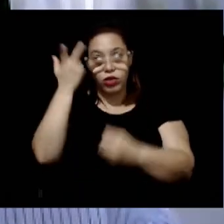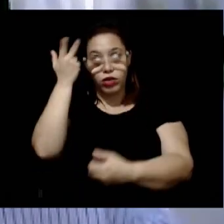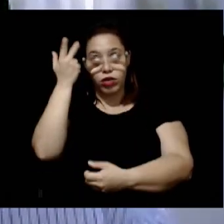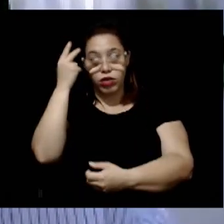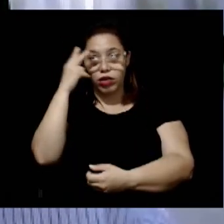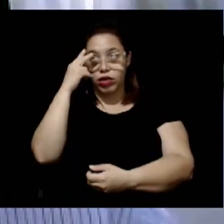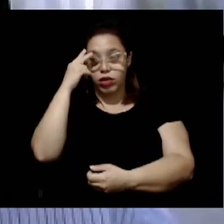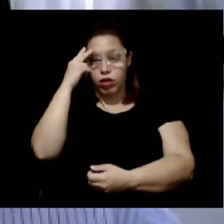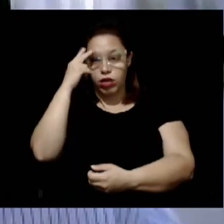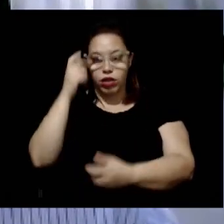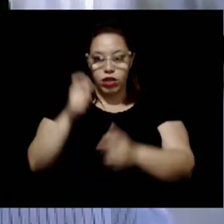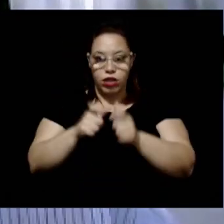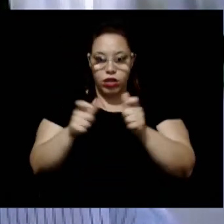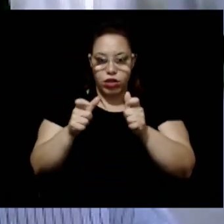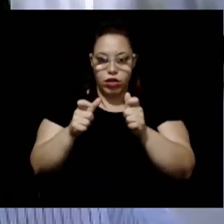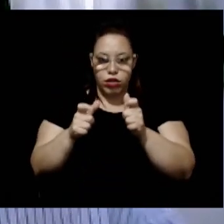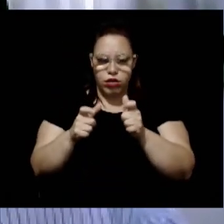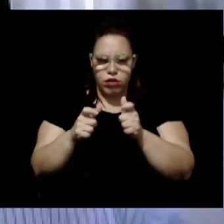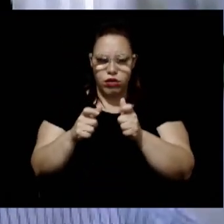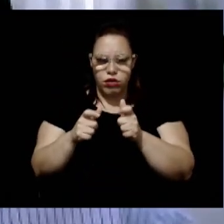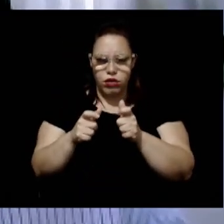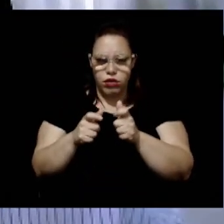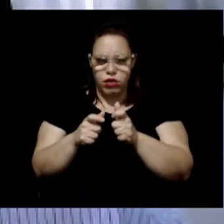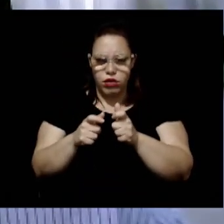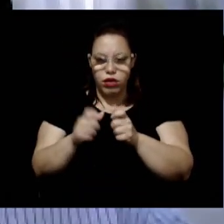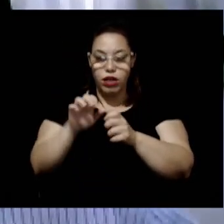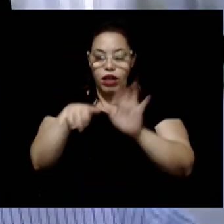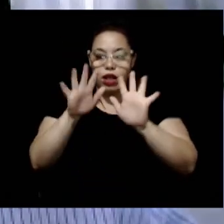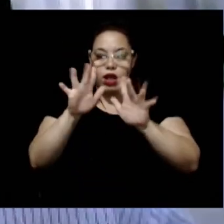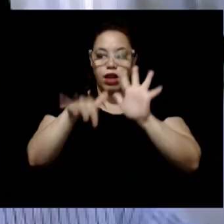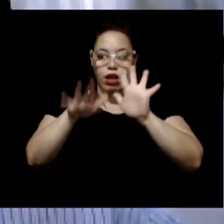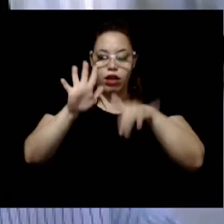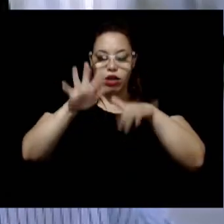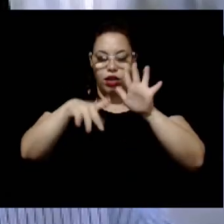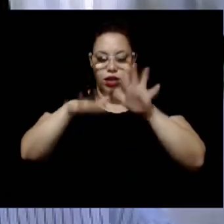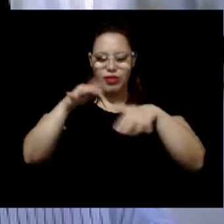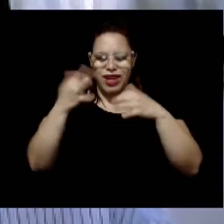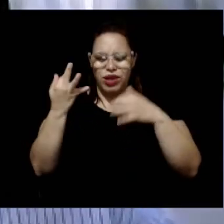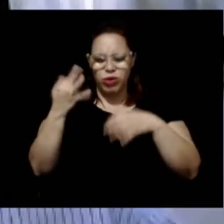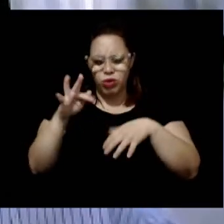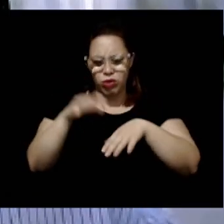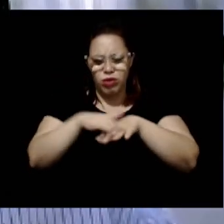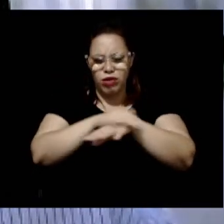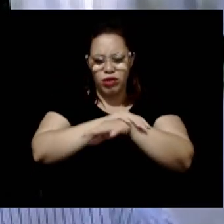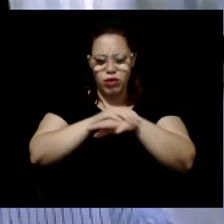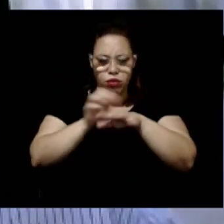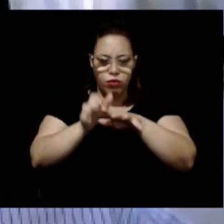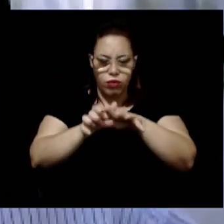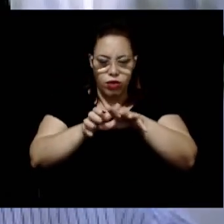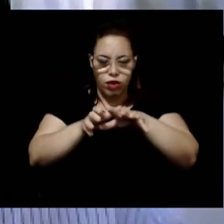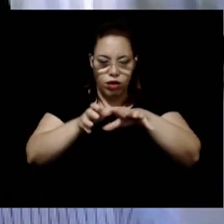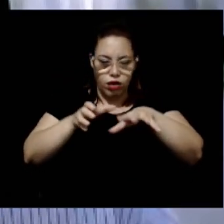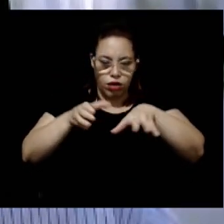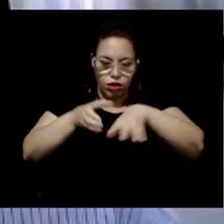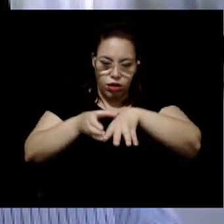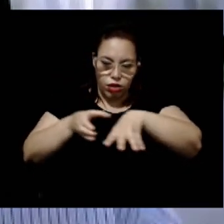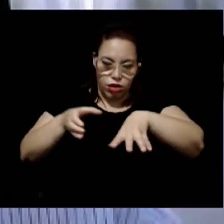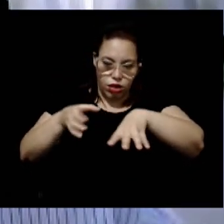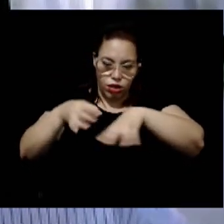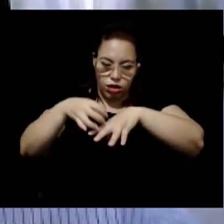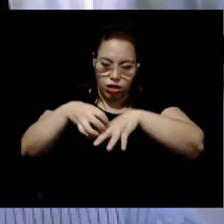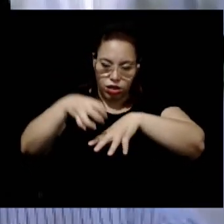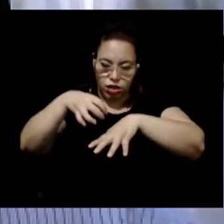às vezes, o acometimento das mãos. Então, tem dor, tem aumento de volume, tem limitação